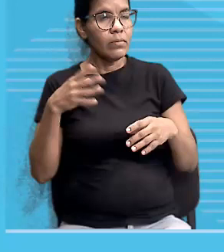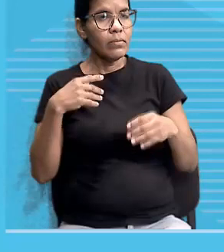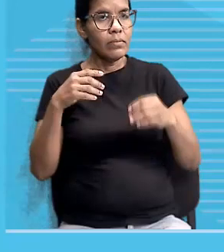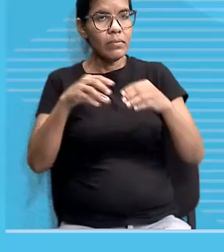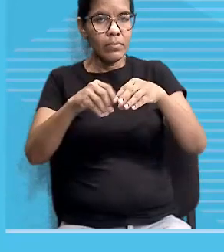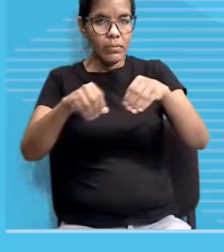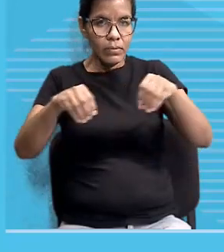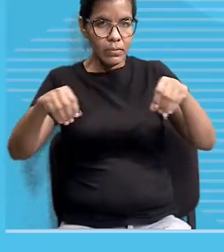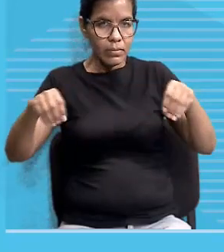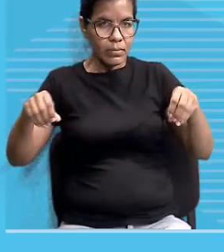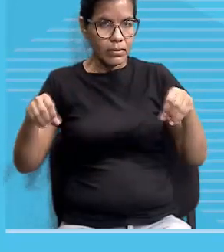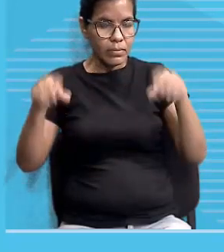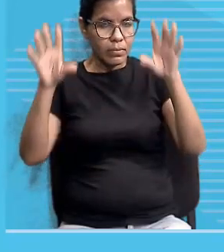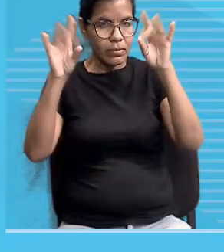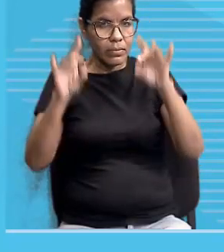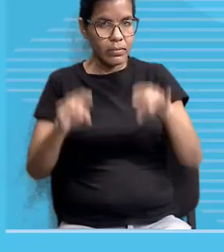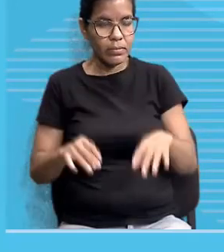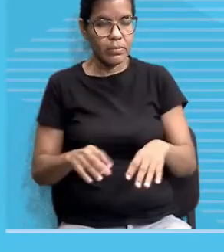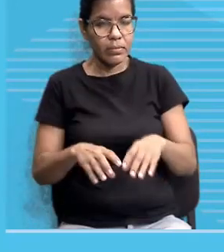Areia